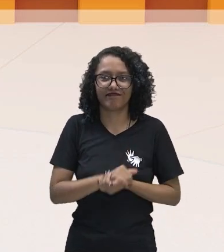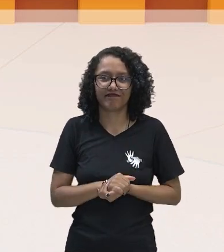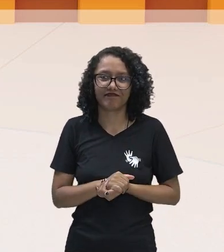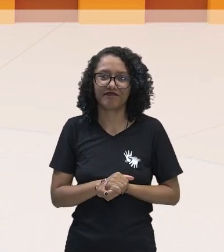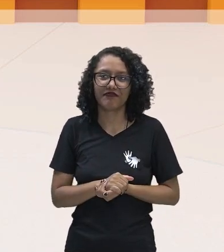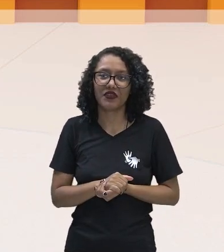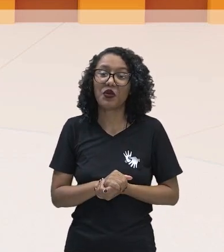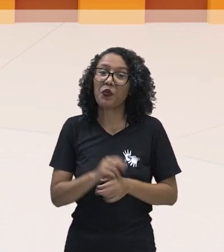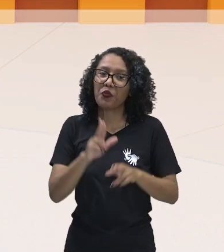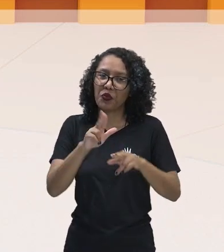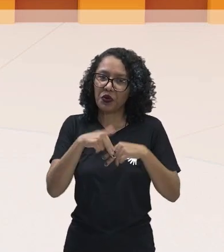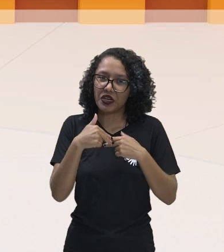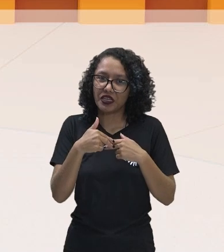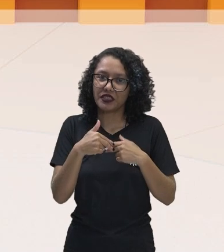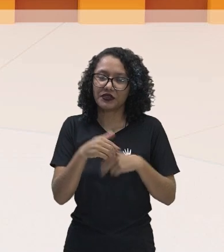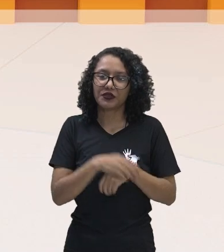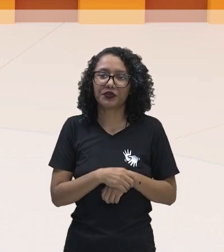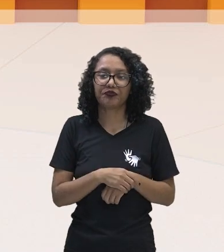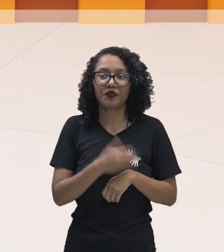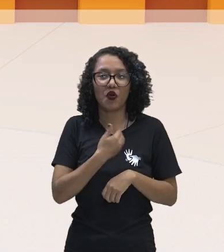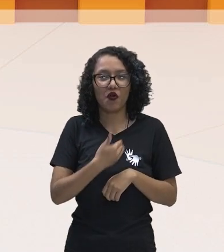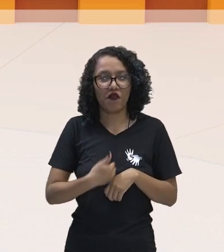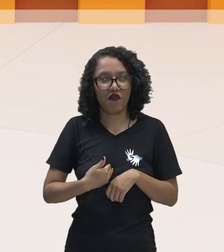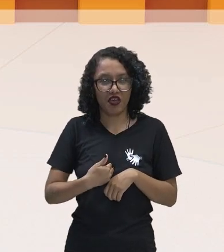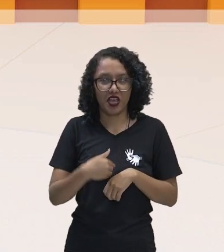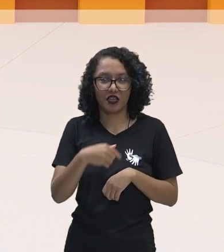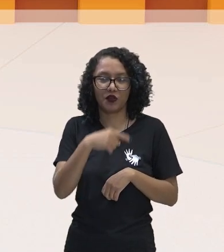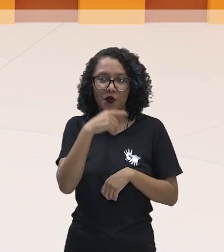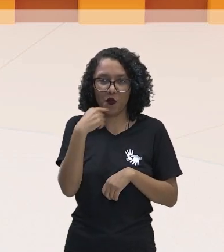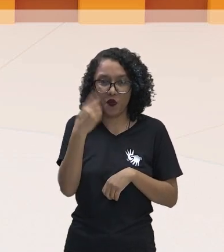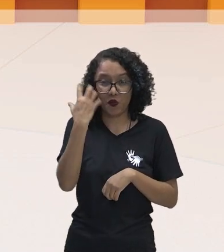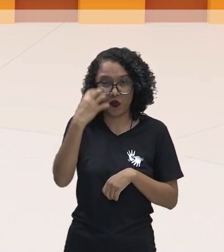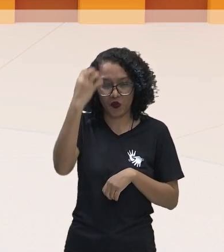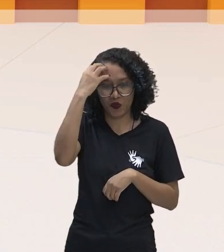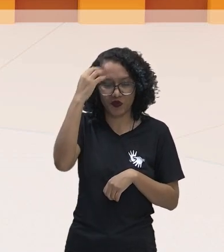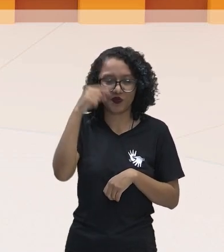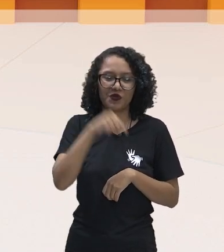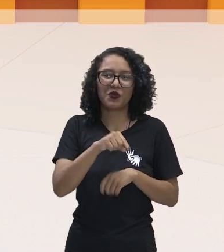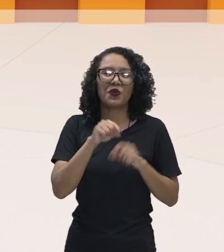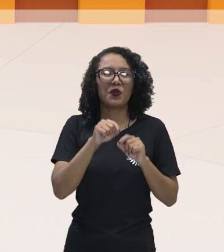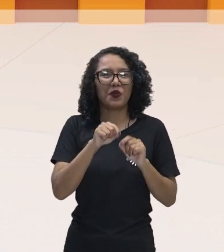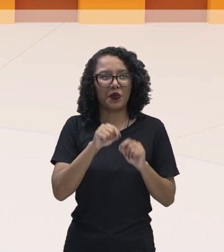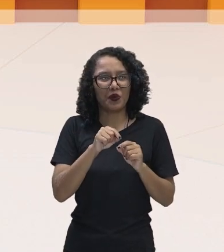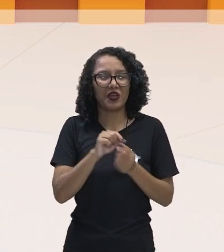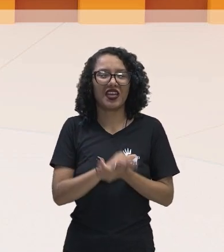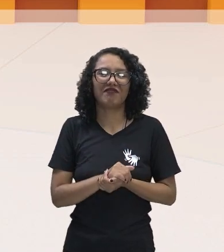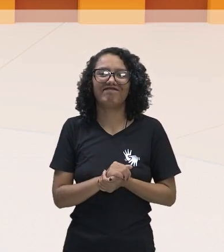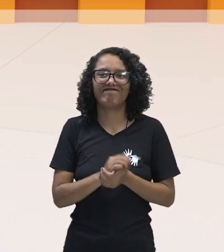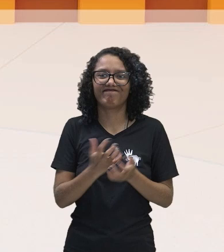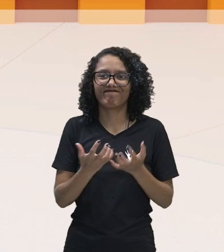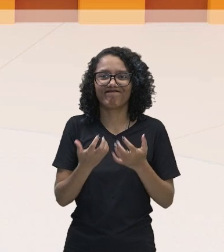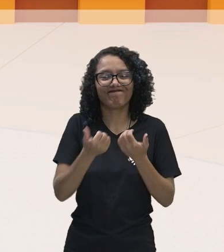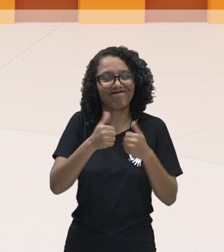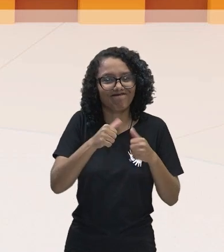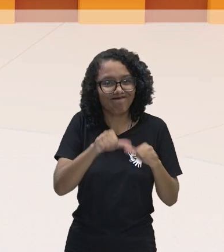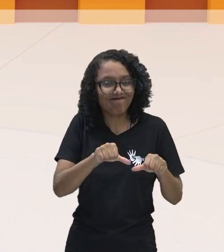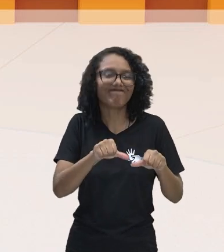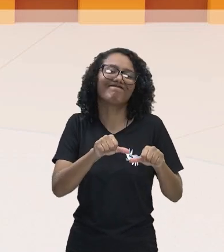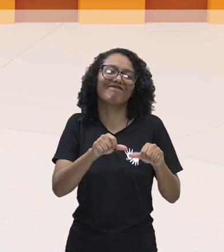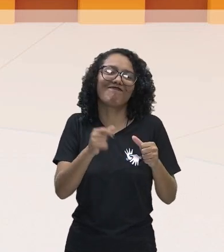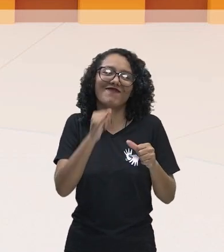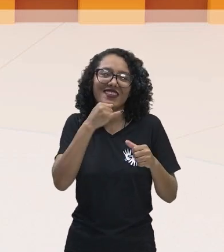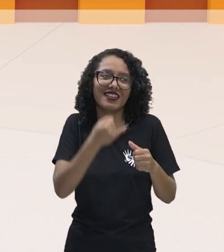golpe duro para o regime czarista e exacerbou o descontentamento interno. Então, a gente tem